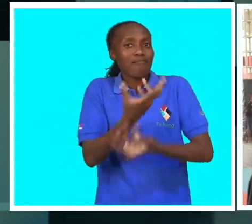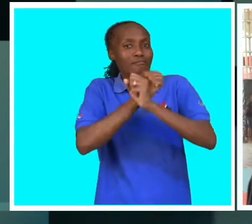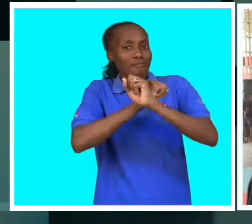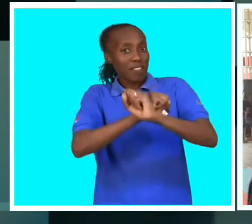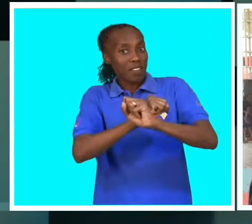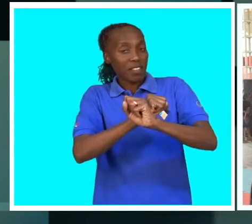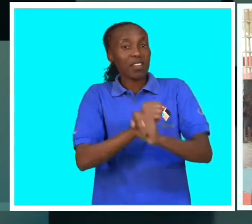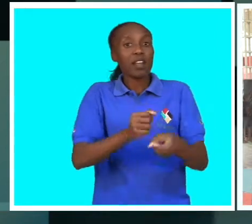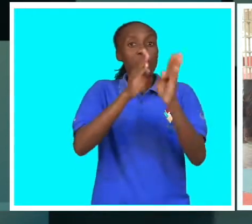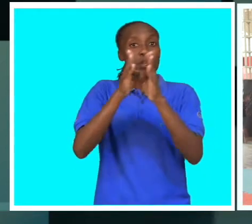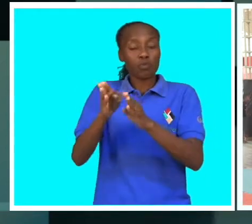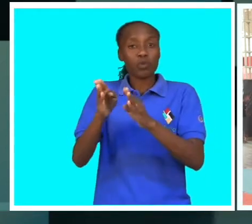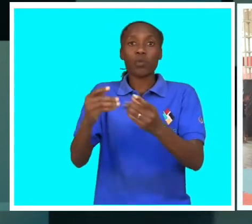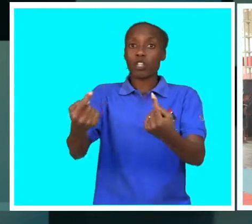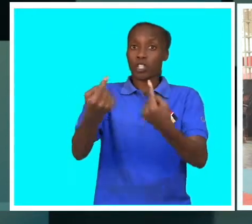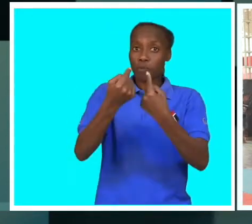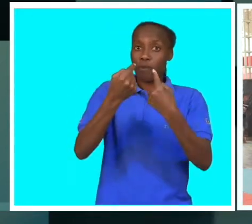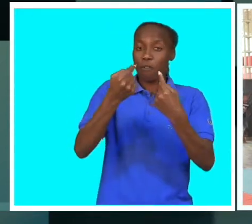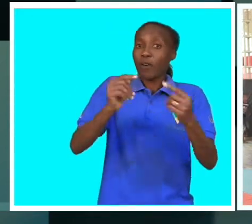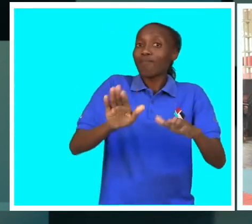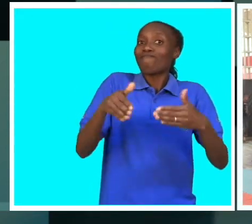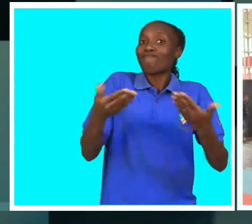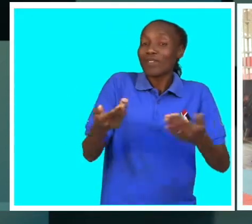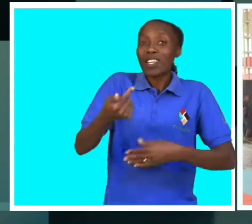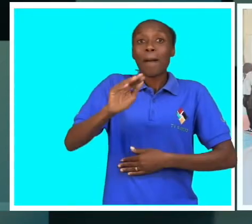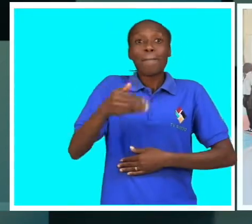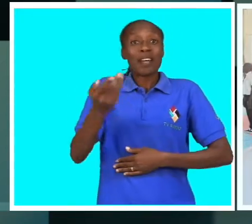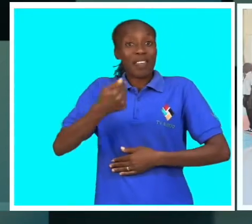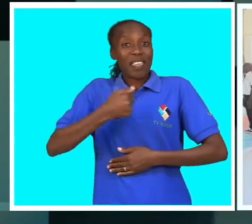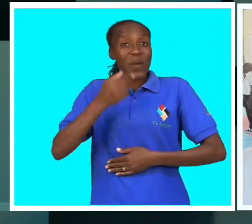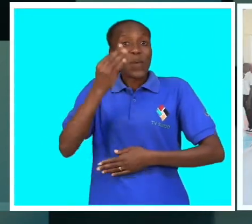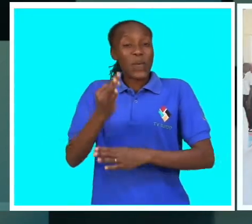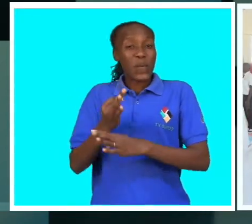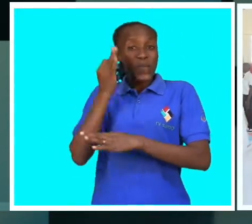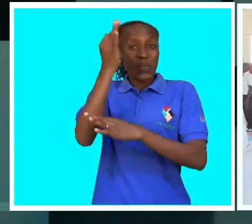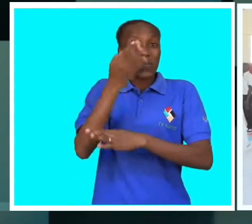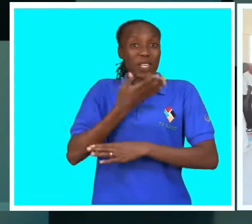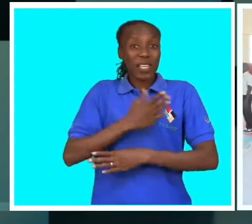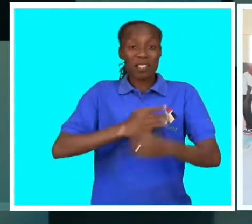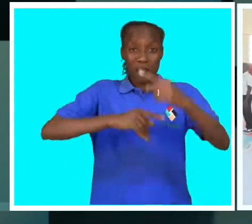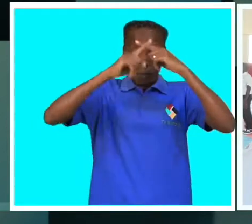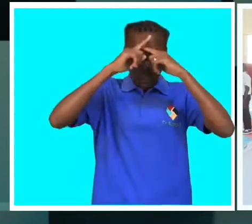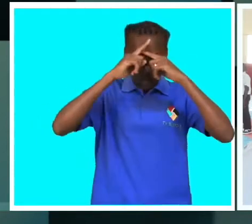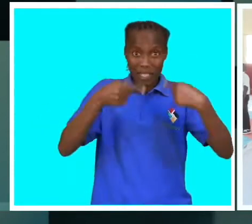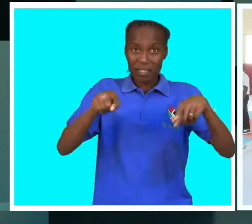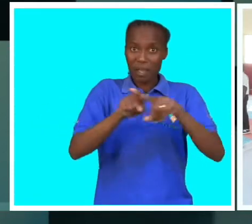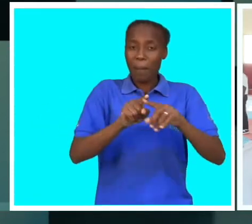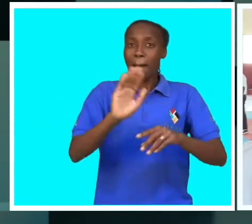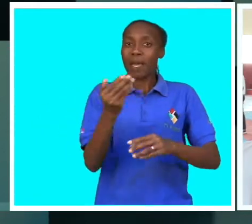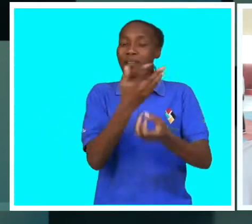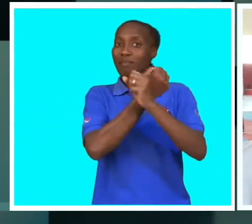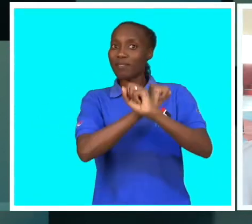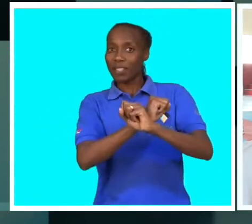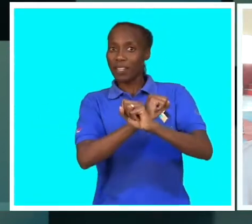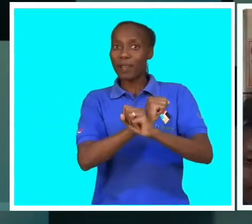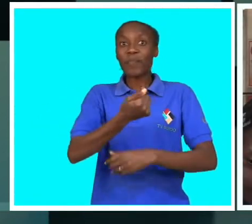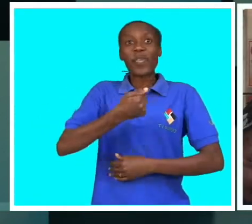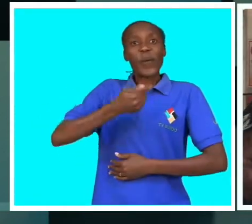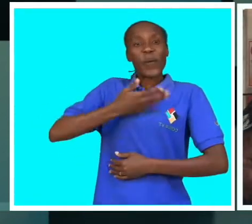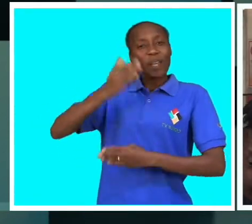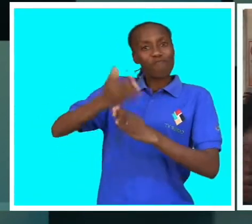possa me defender as suas empresas. Para eu no futuro ser uma polícia e para se defender.